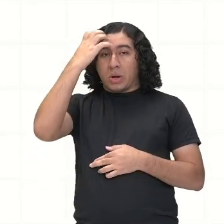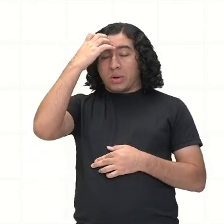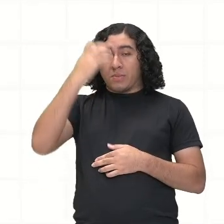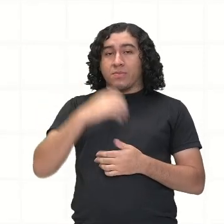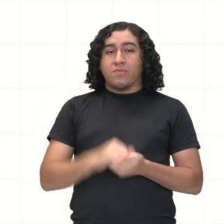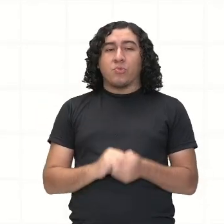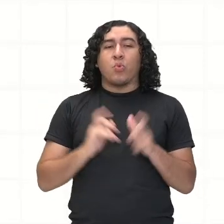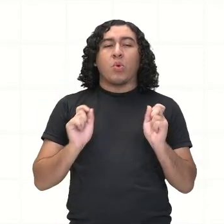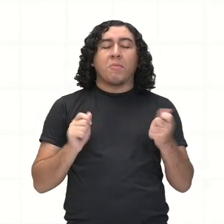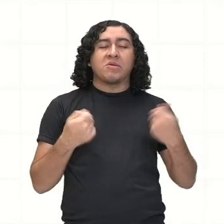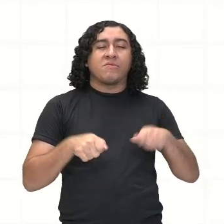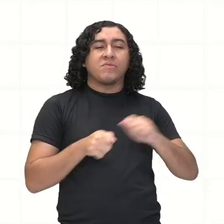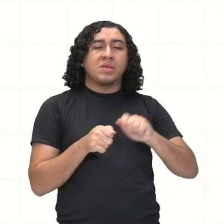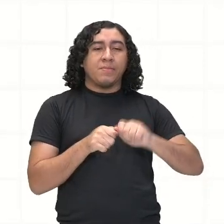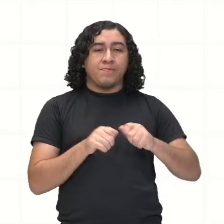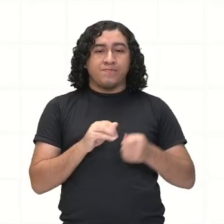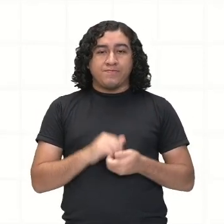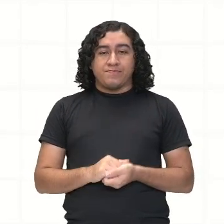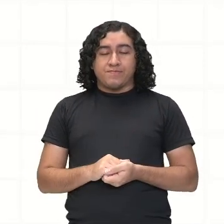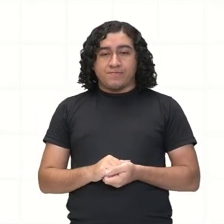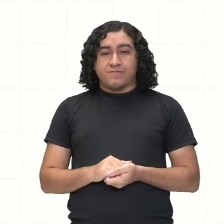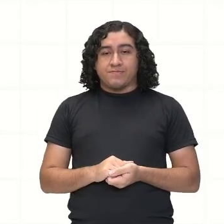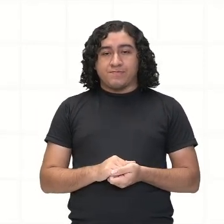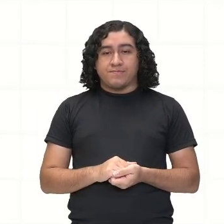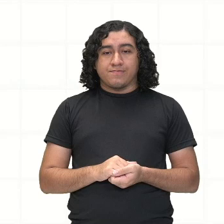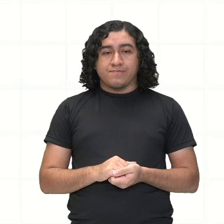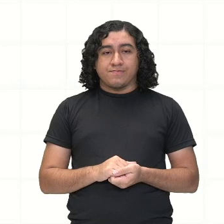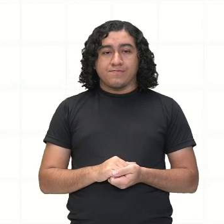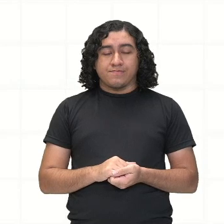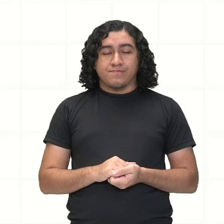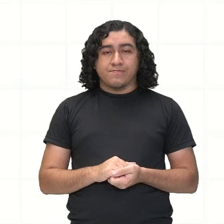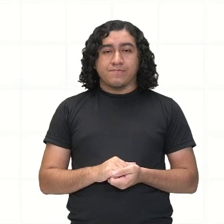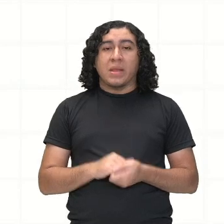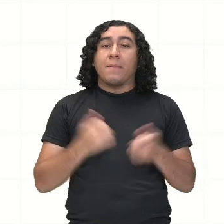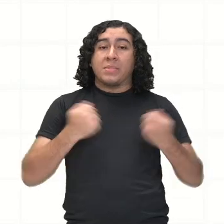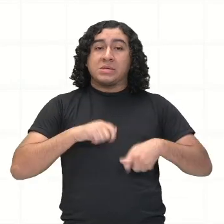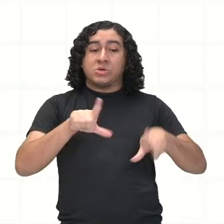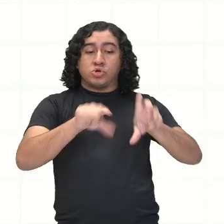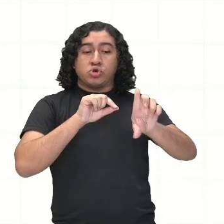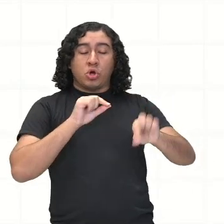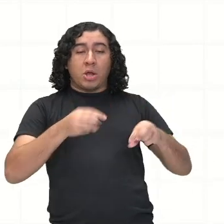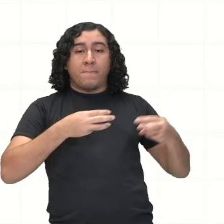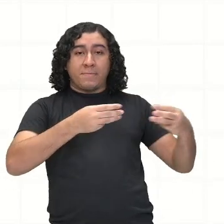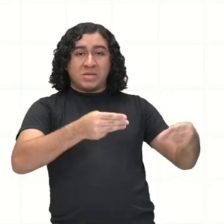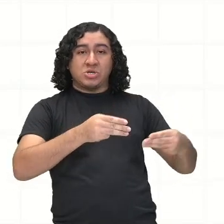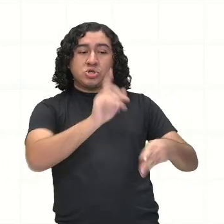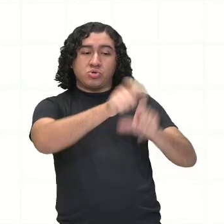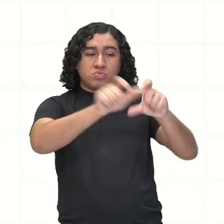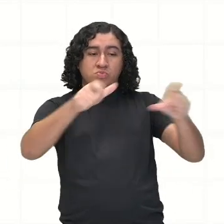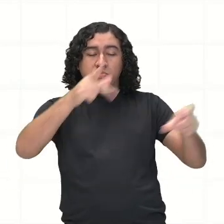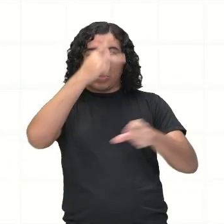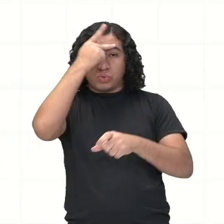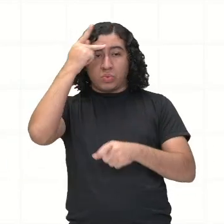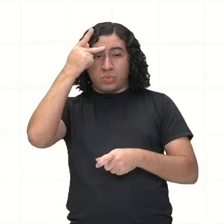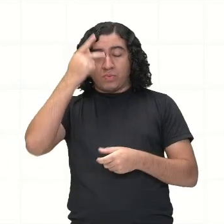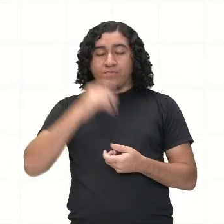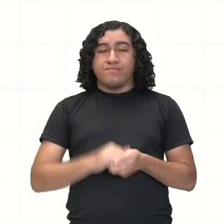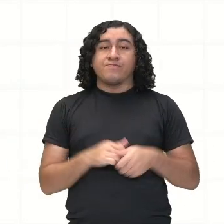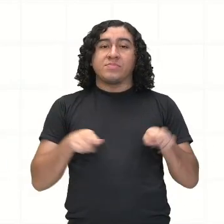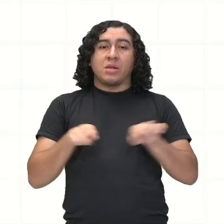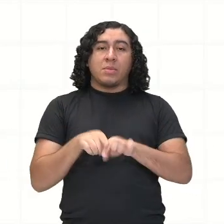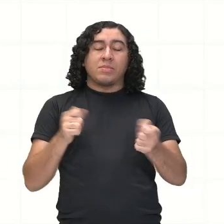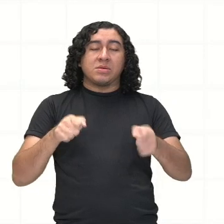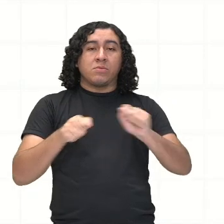ele deveria fazer? O monarca, ele deveria nomear ministros, ele também deveria